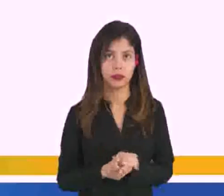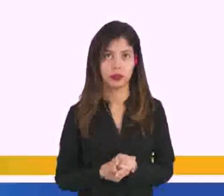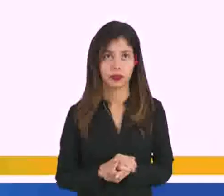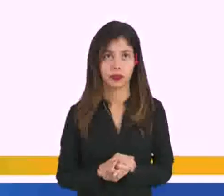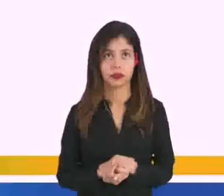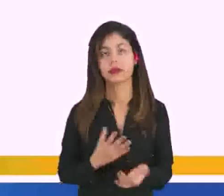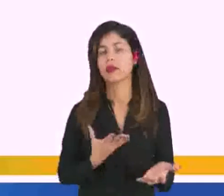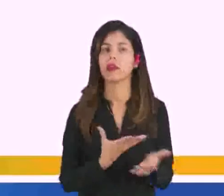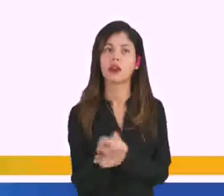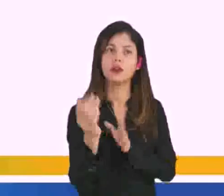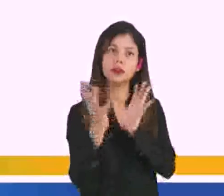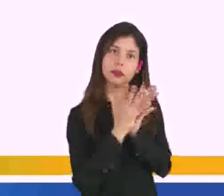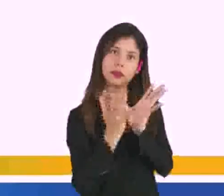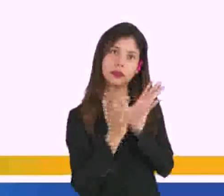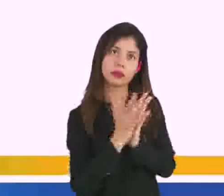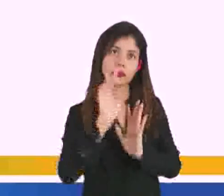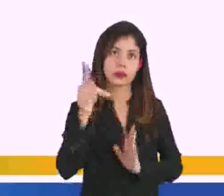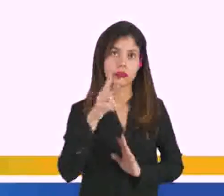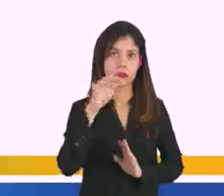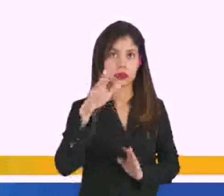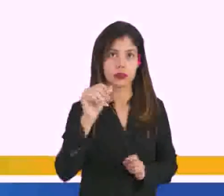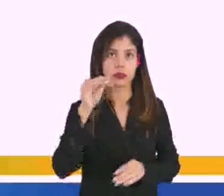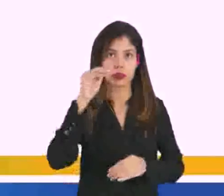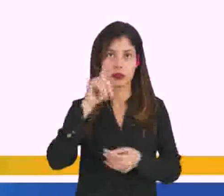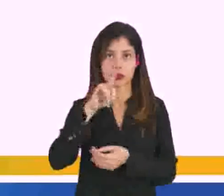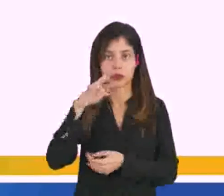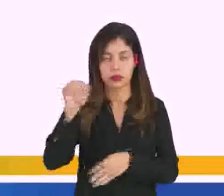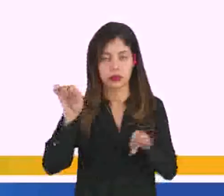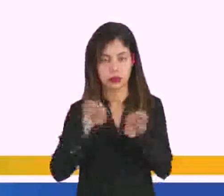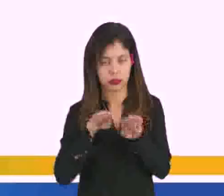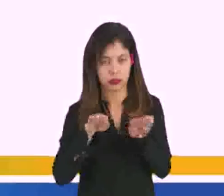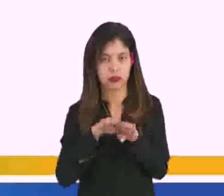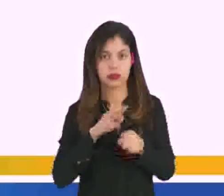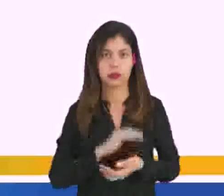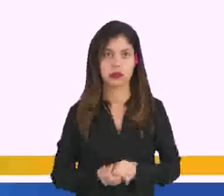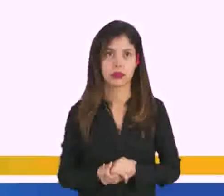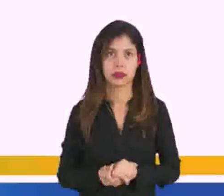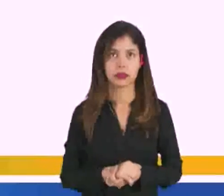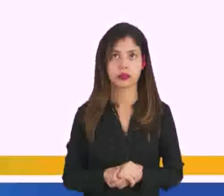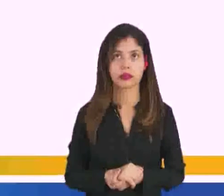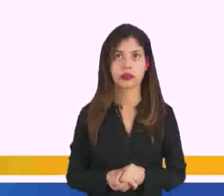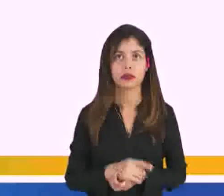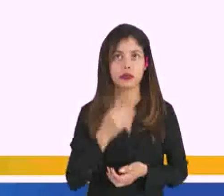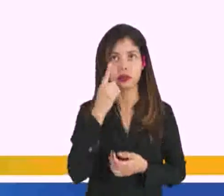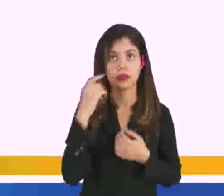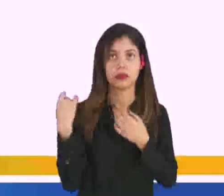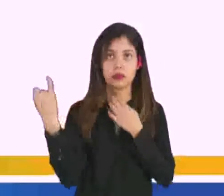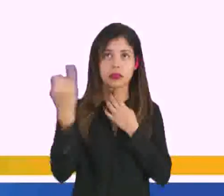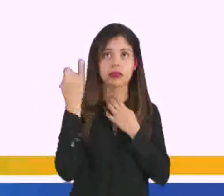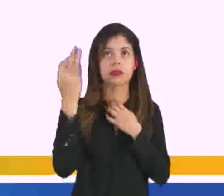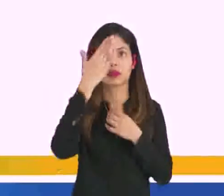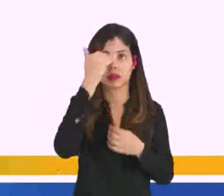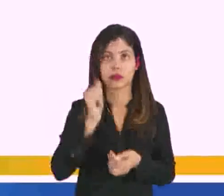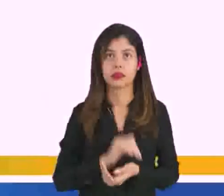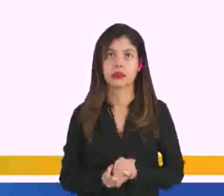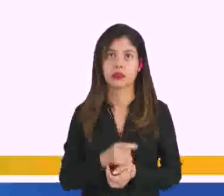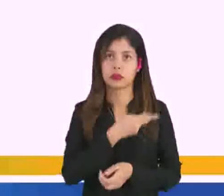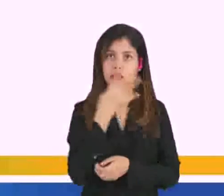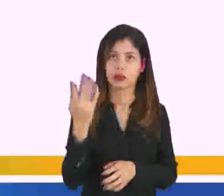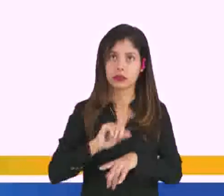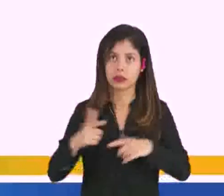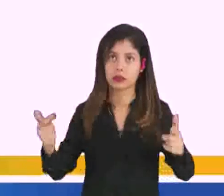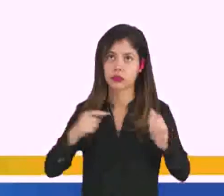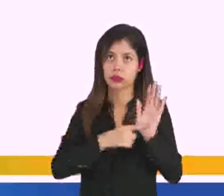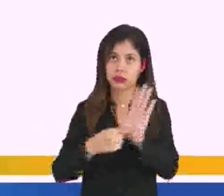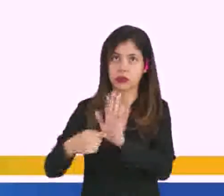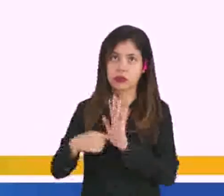região, buscariam-se aí grupos heterogêneos, né, de eleitores também. Então, observe que é importante que a gente saliente aqui